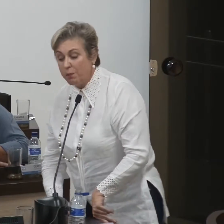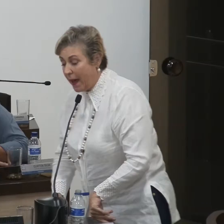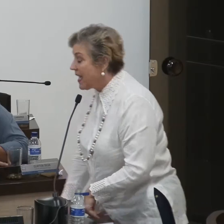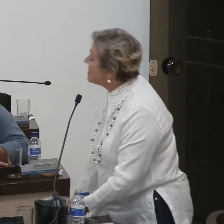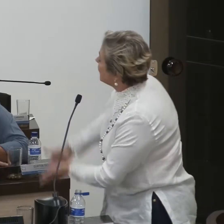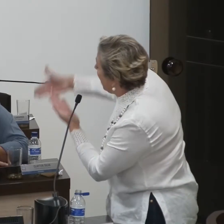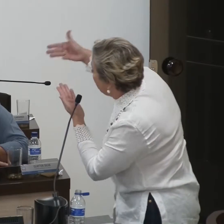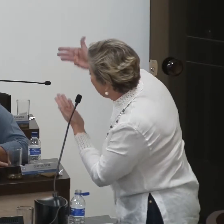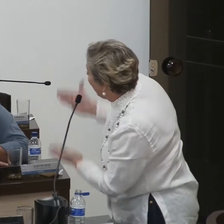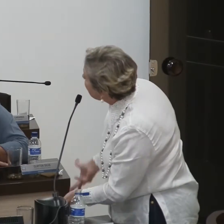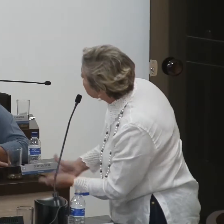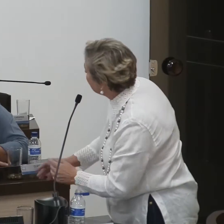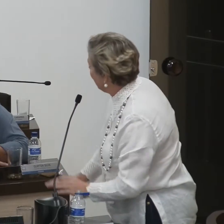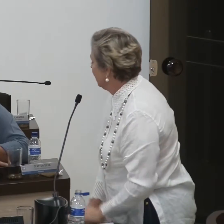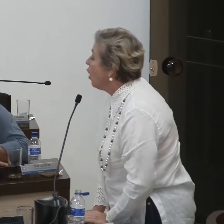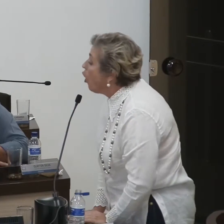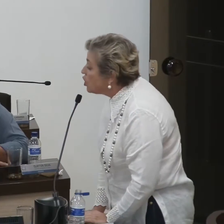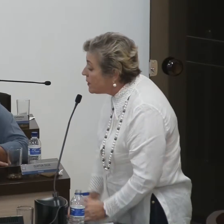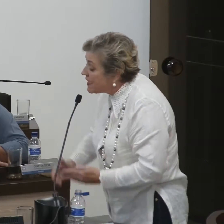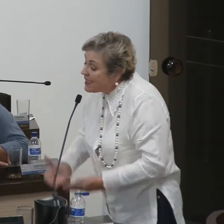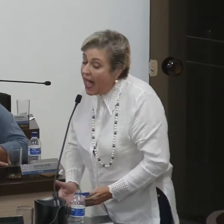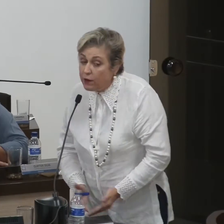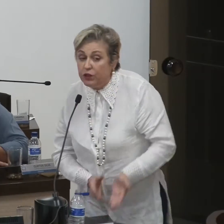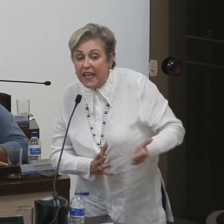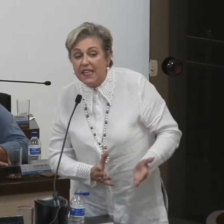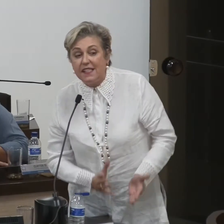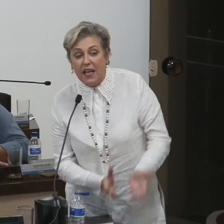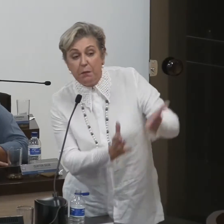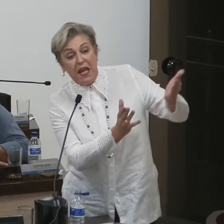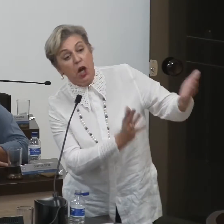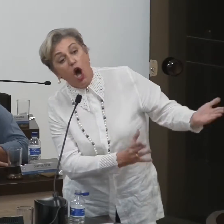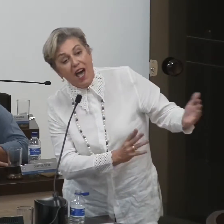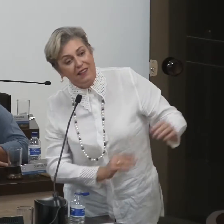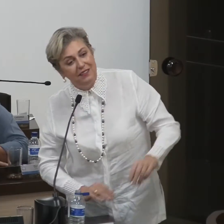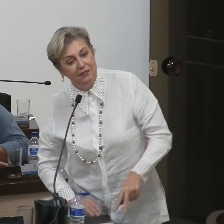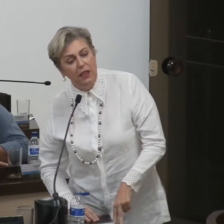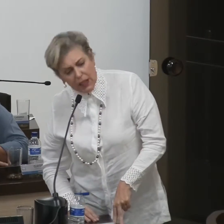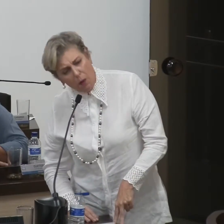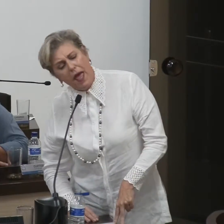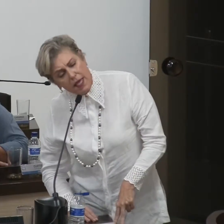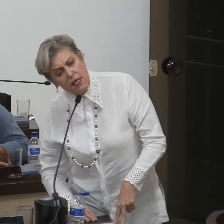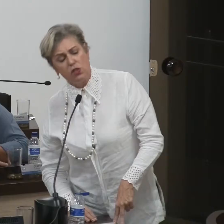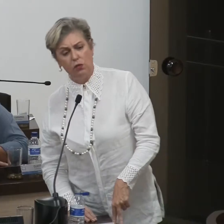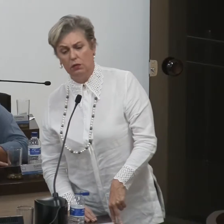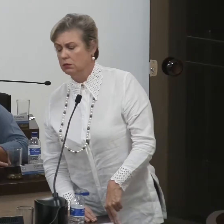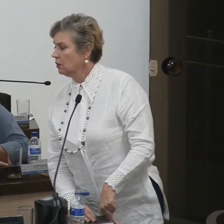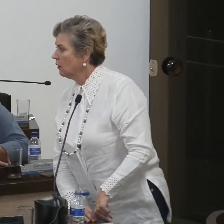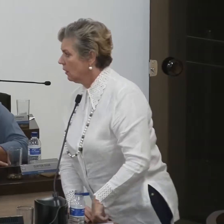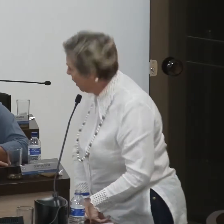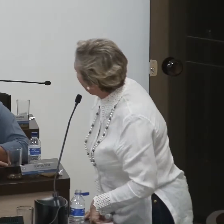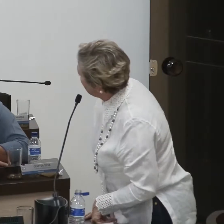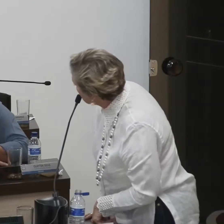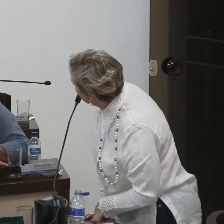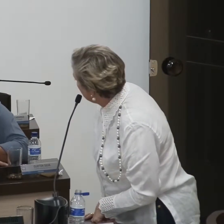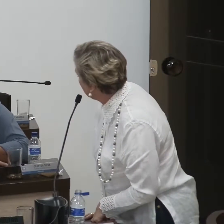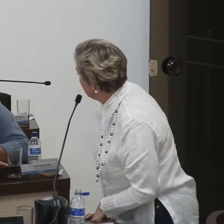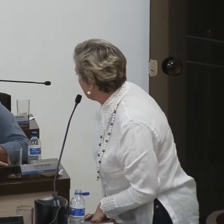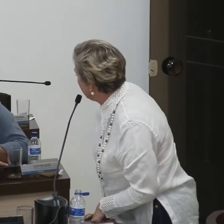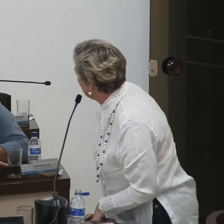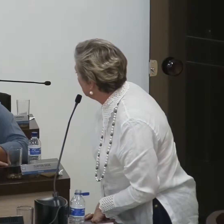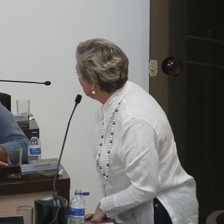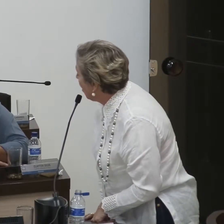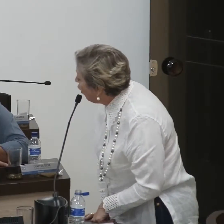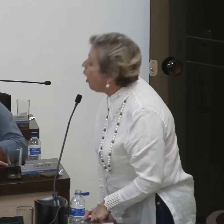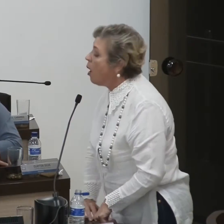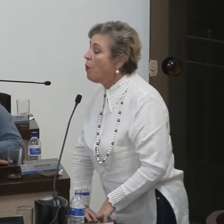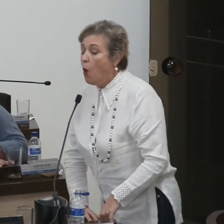Somos um país capitalista, onde o Estado tem que ser menor. Não é isso? Não é isso, vereador